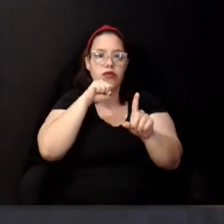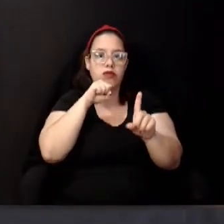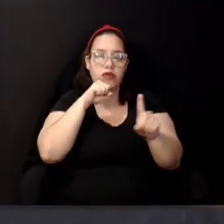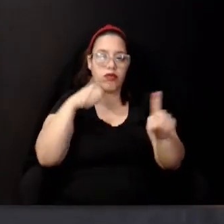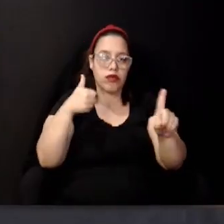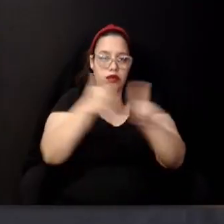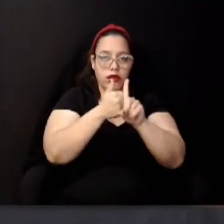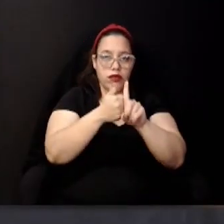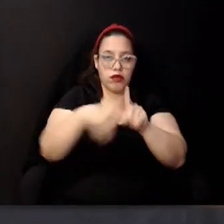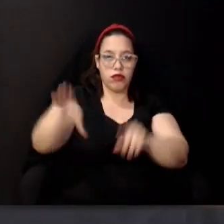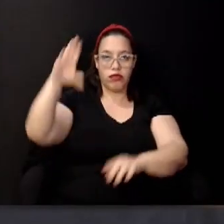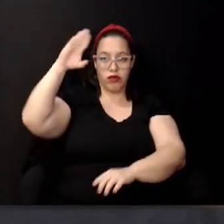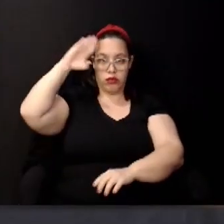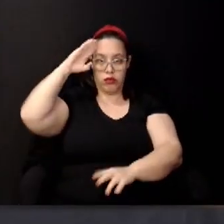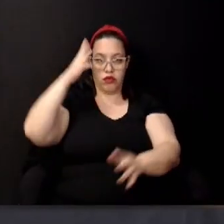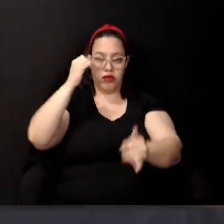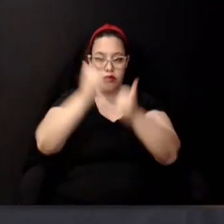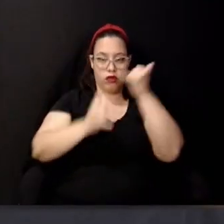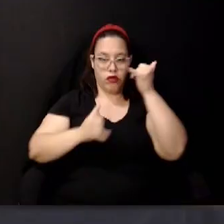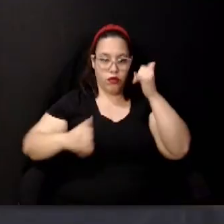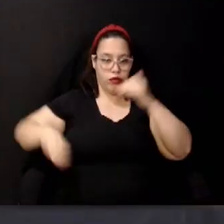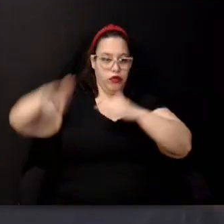em combate.